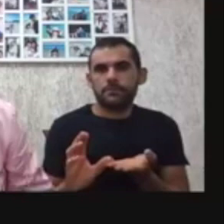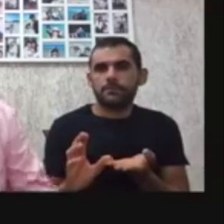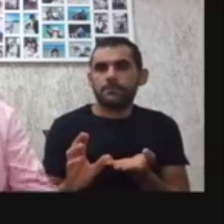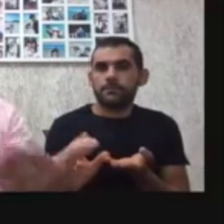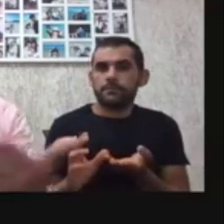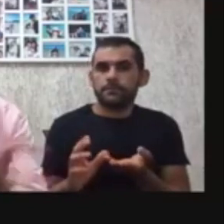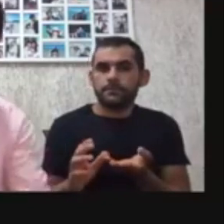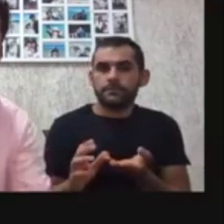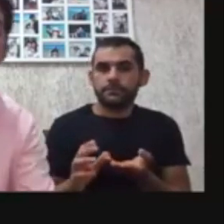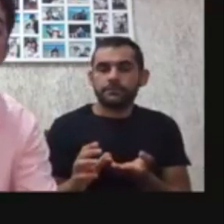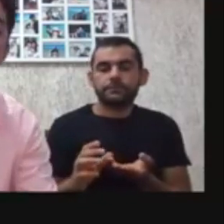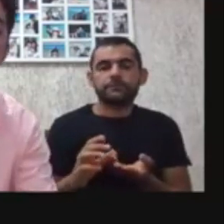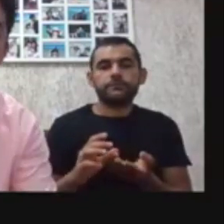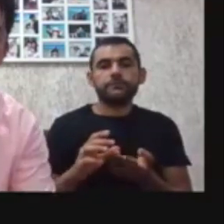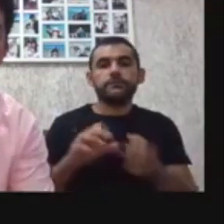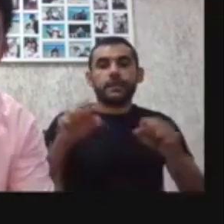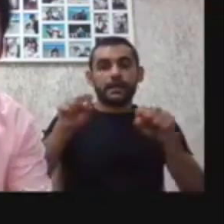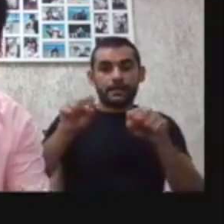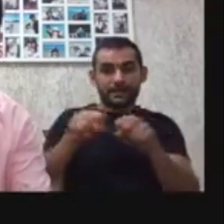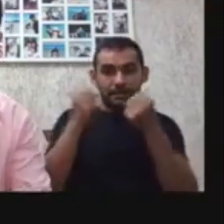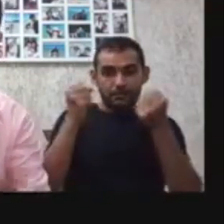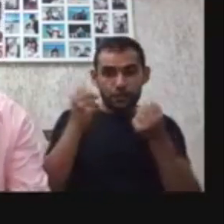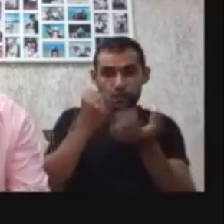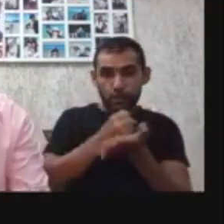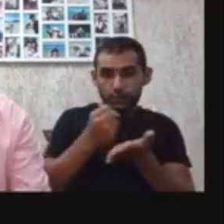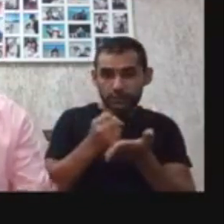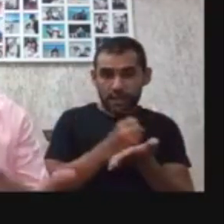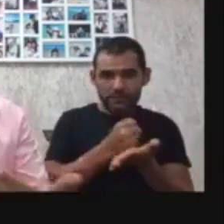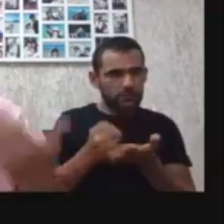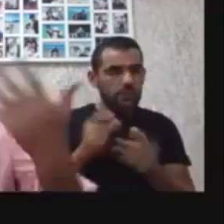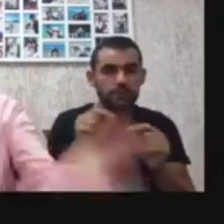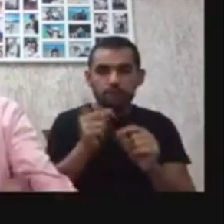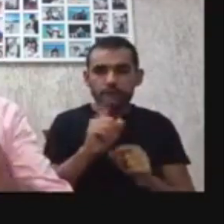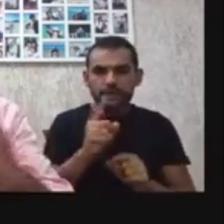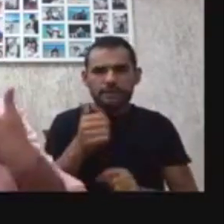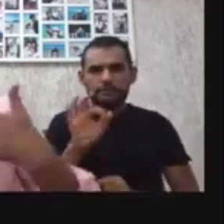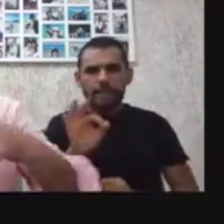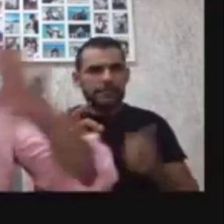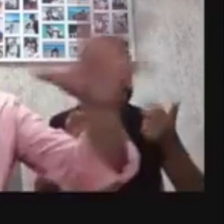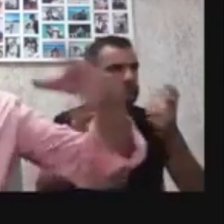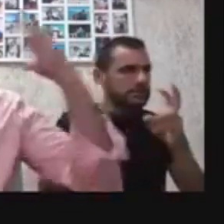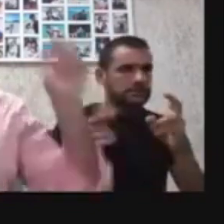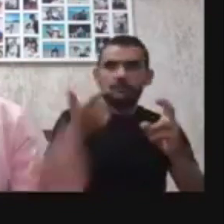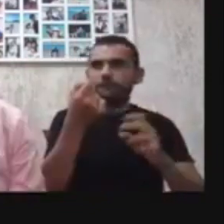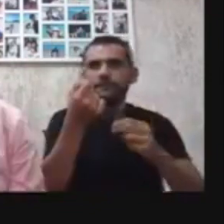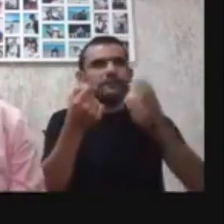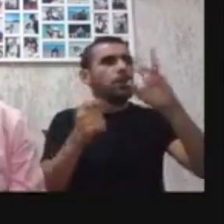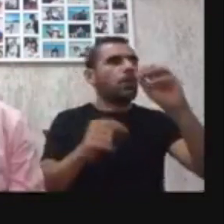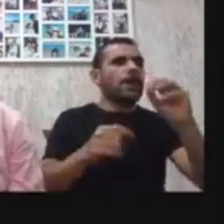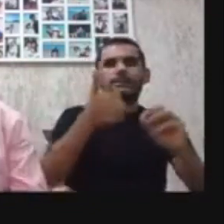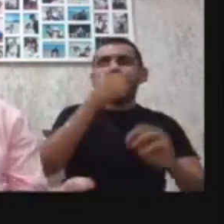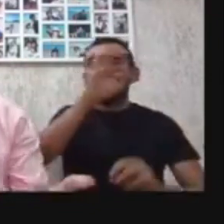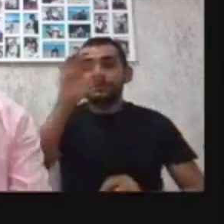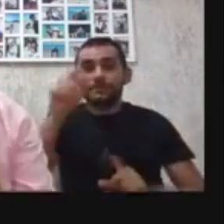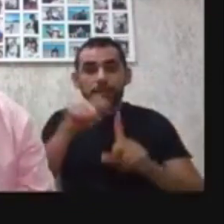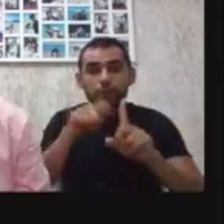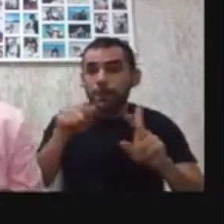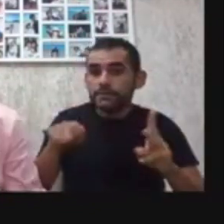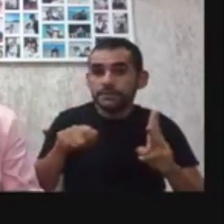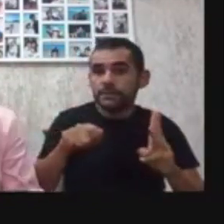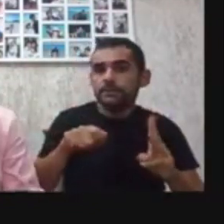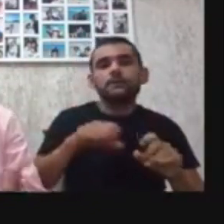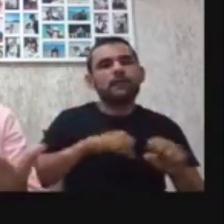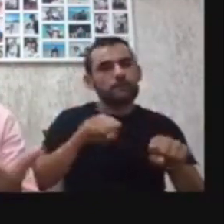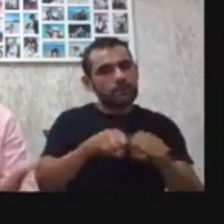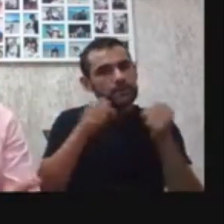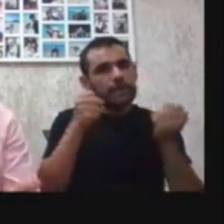queremos. Houve uma quebra de contrato ali, não está realizando 10, 15, 20, 50, 100 cirurgias por mês, houve quebra